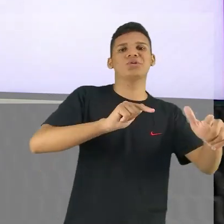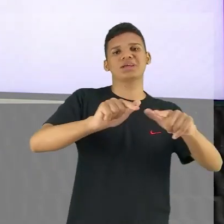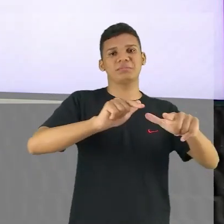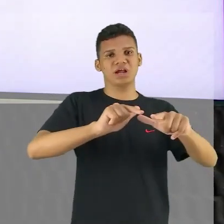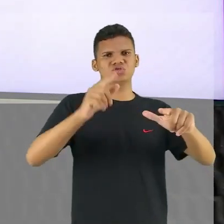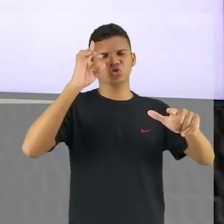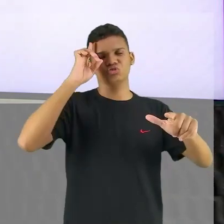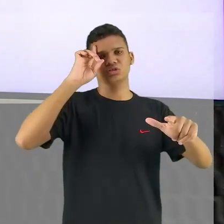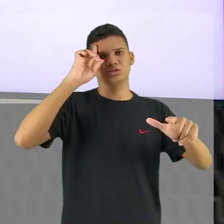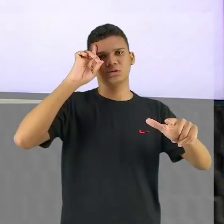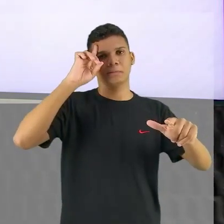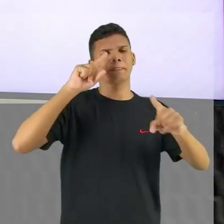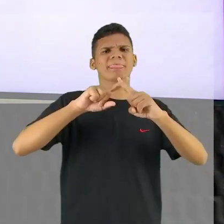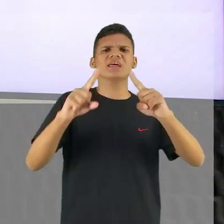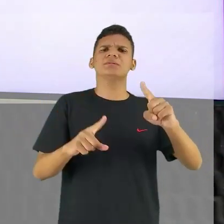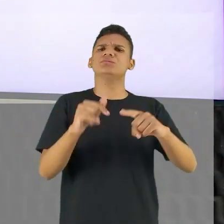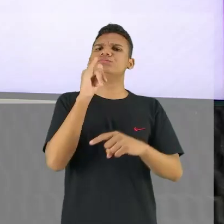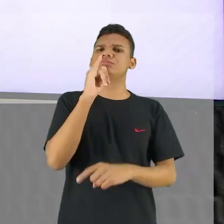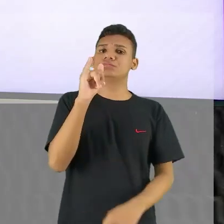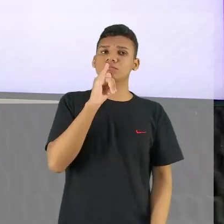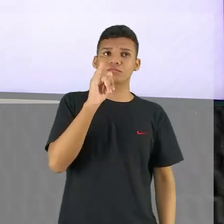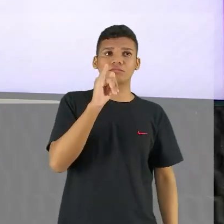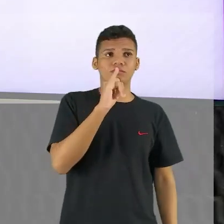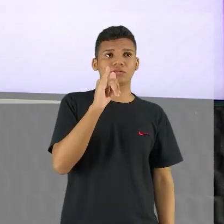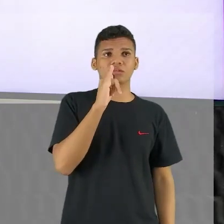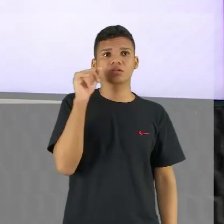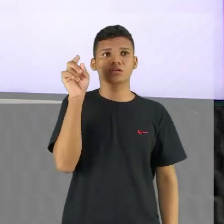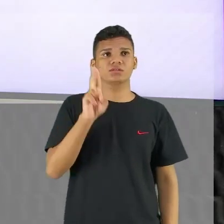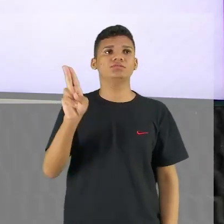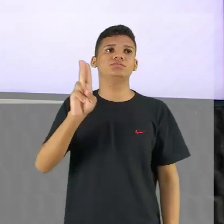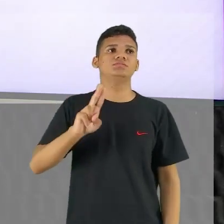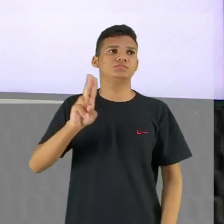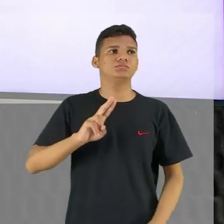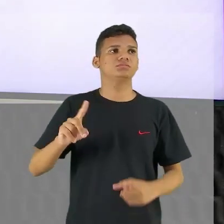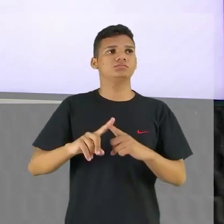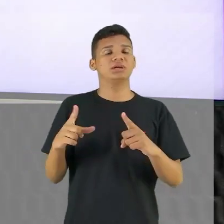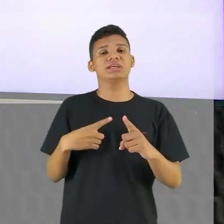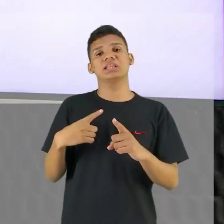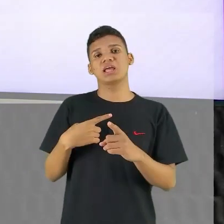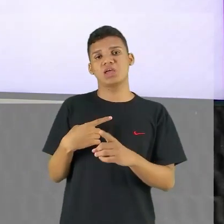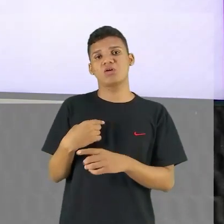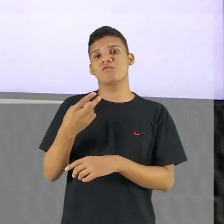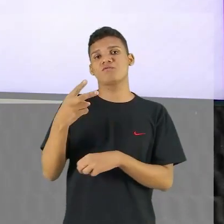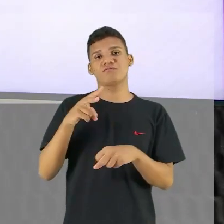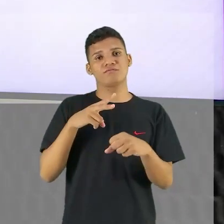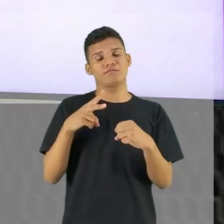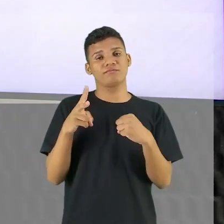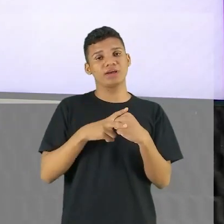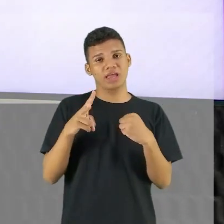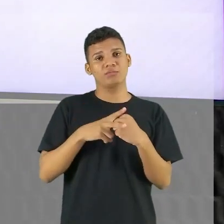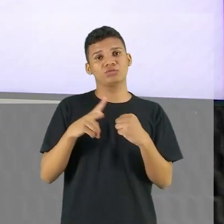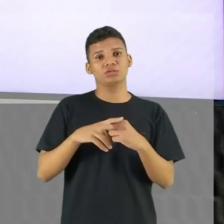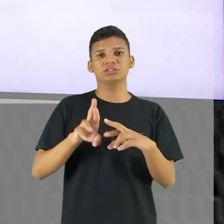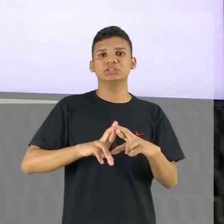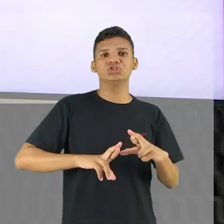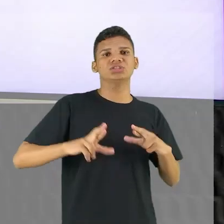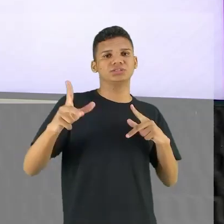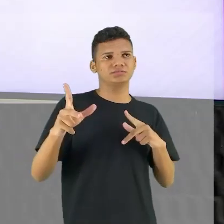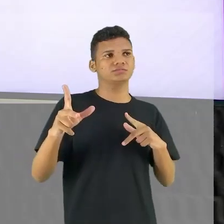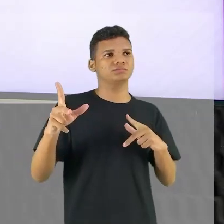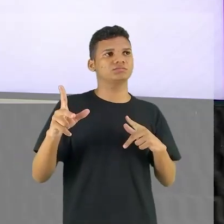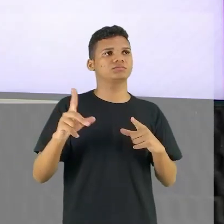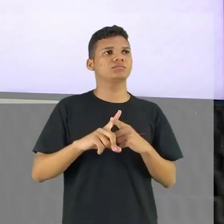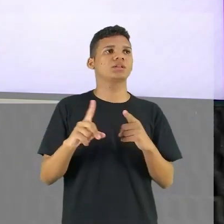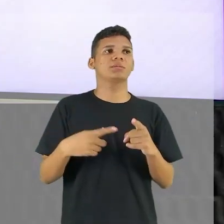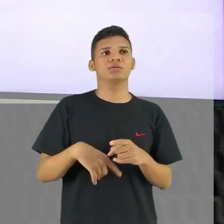down. No exemplo, ele usa put back. São verbos diferentes. Open up.